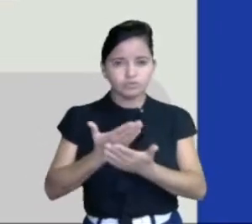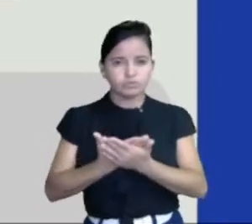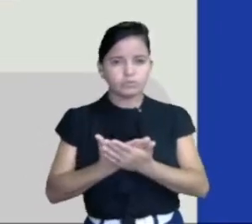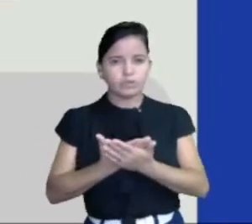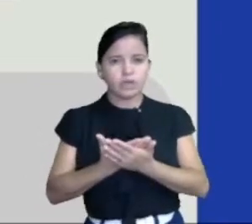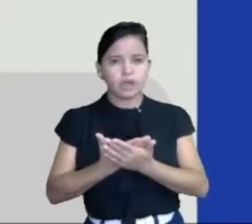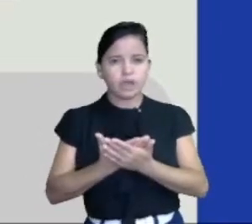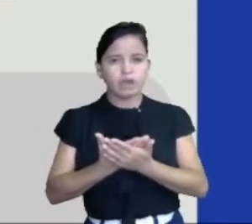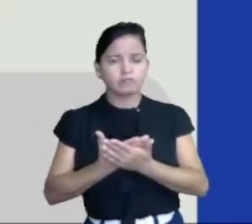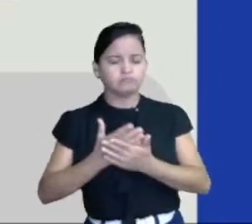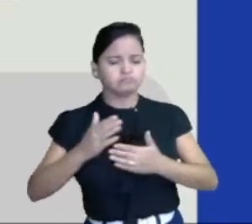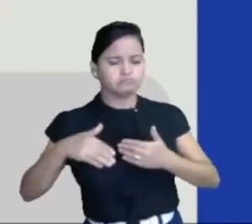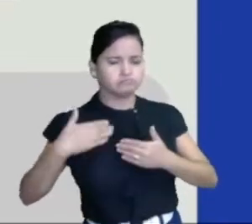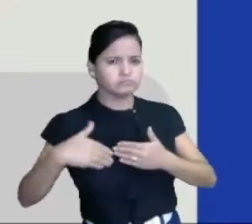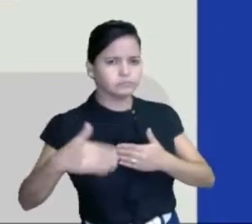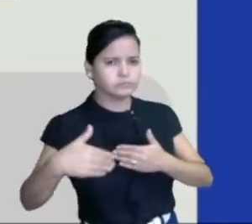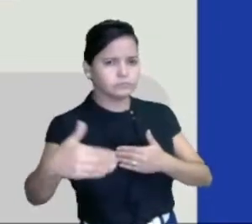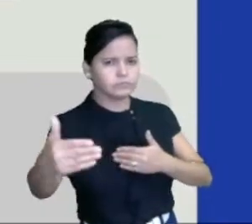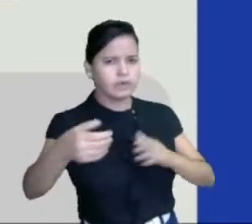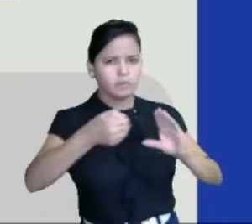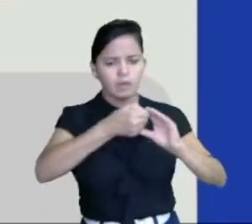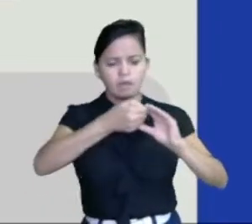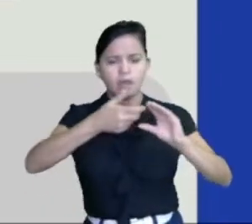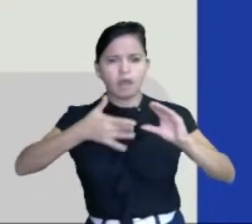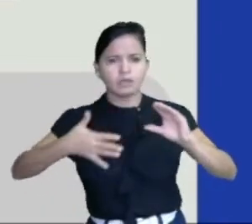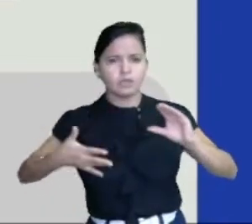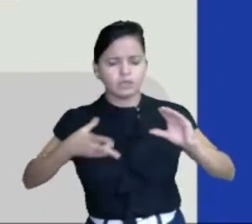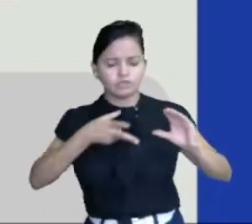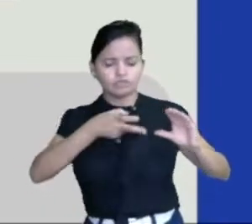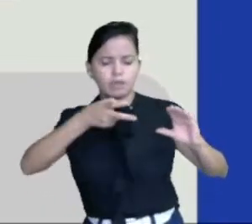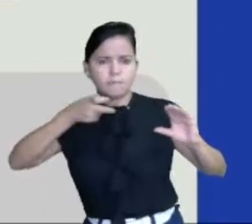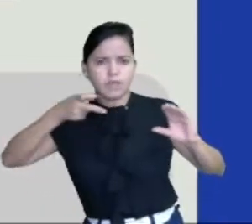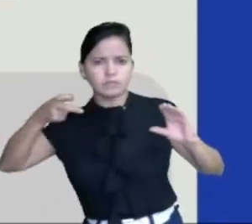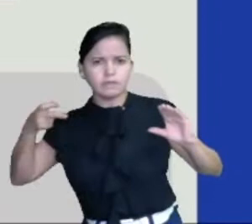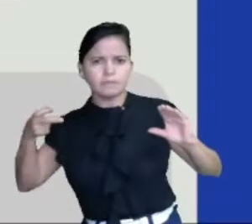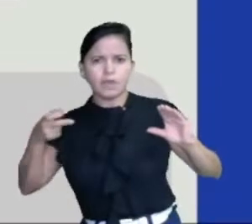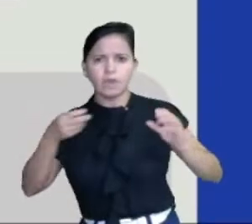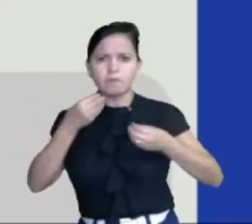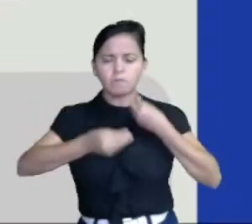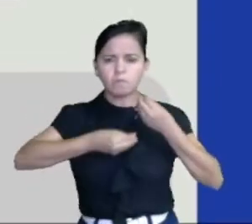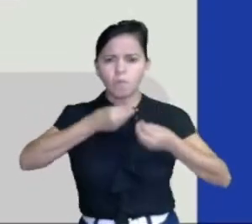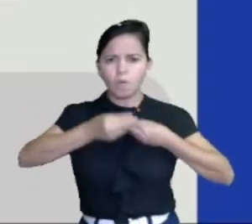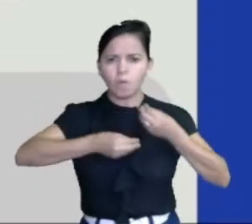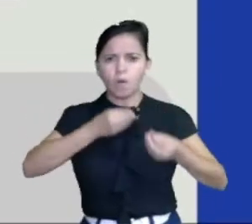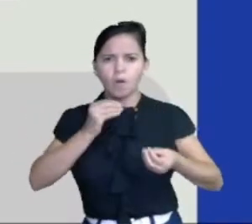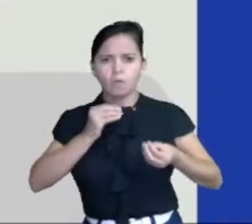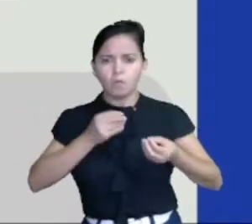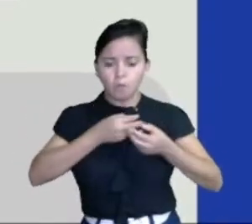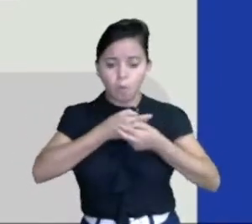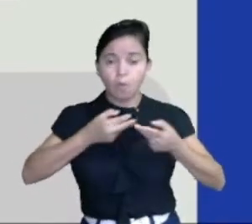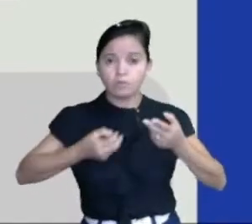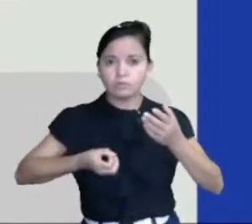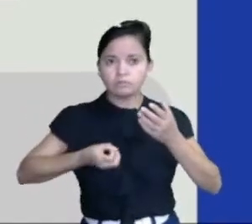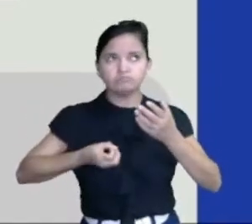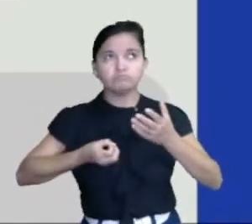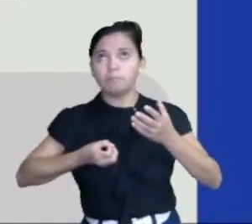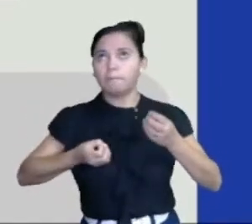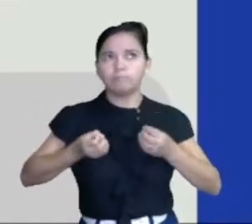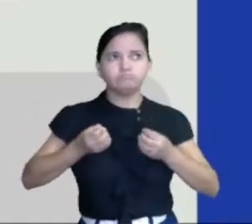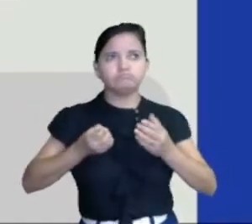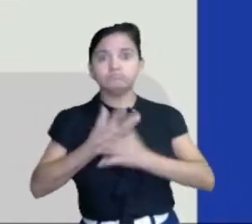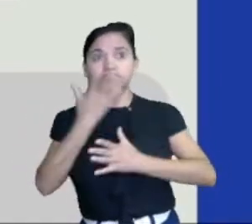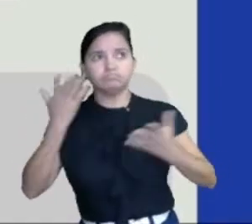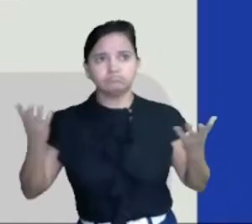tempo observando a característica, observando um fato que tenha acontecido e